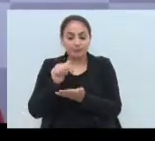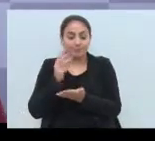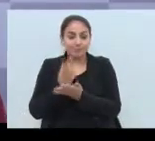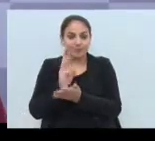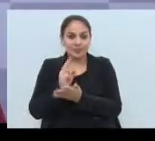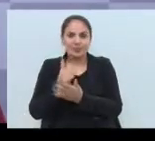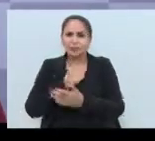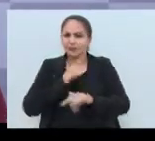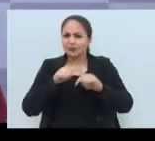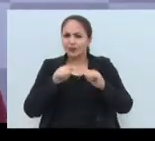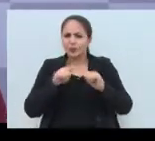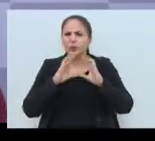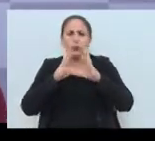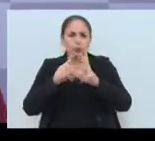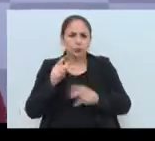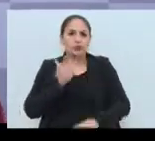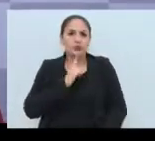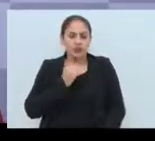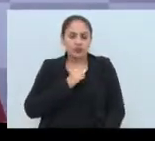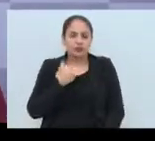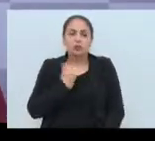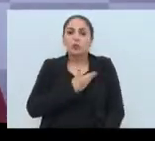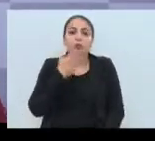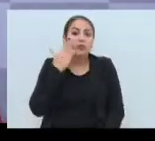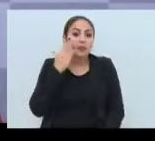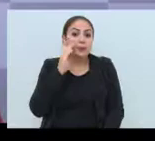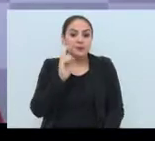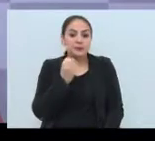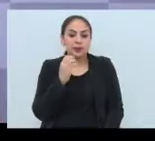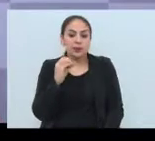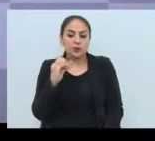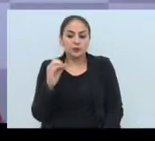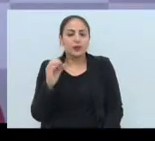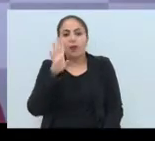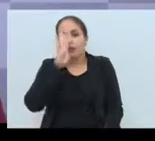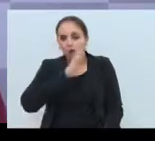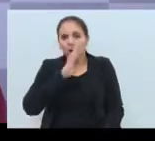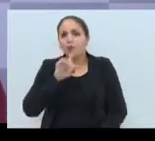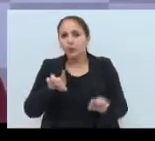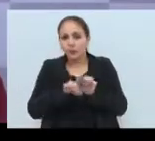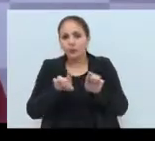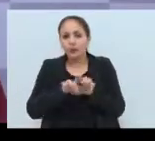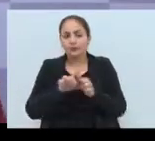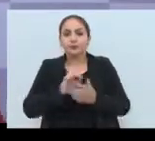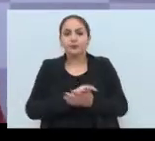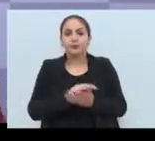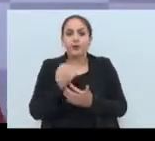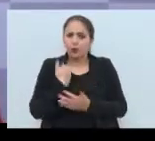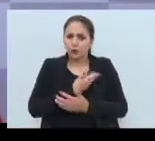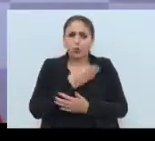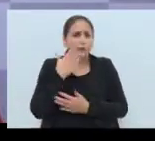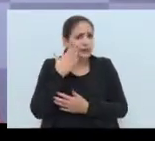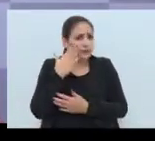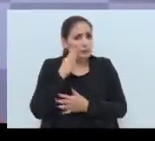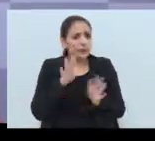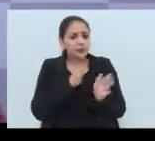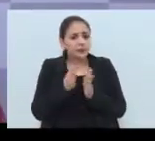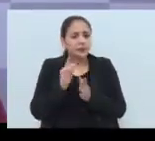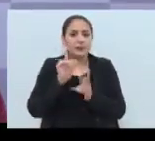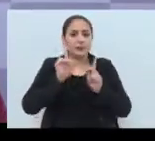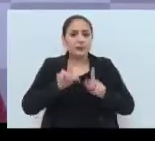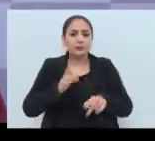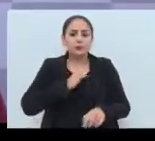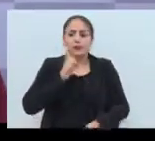uma ferramenta que todo mundo tem. A gente sabe que o 0800 também é um canal gratuito. A gente sabe que muitas vezes a pessoa